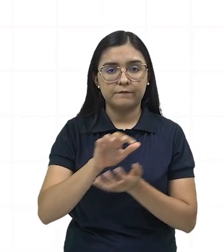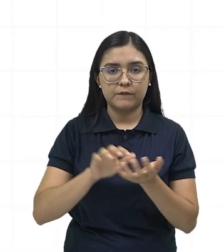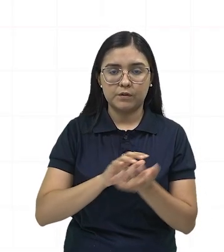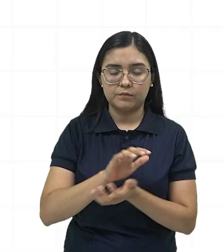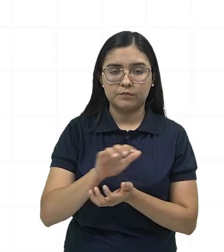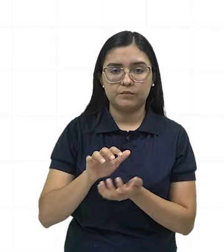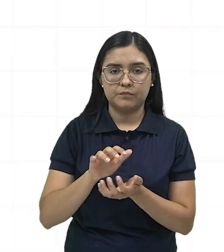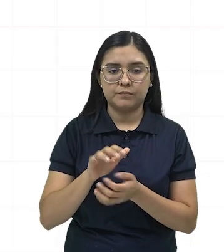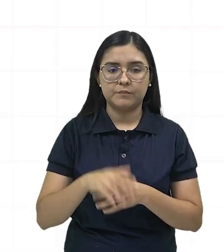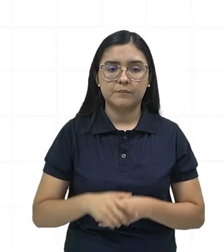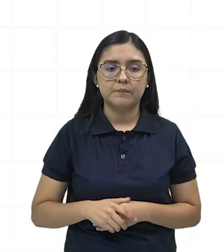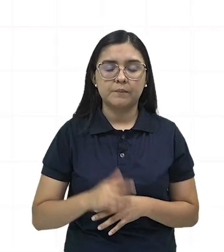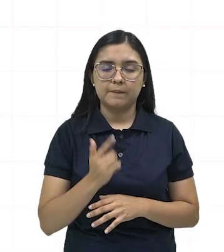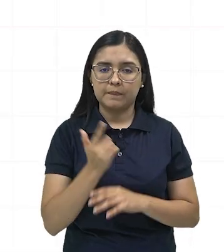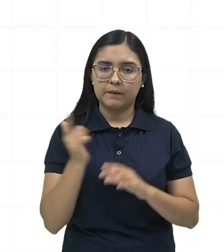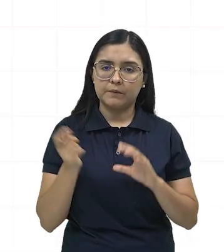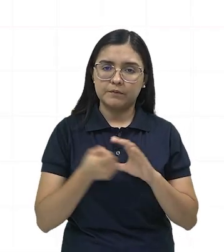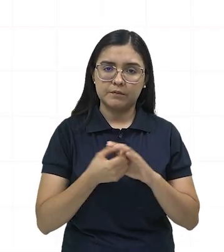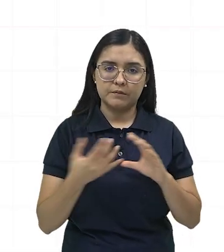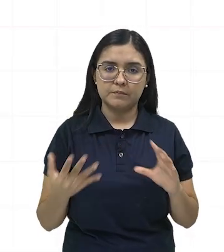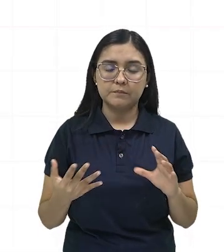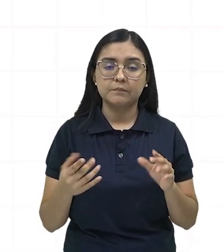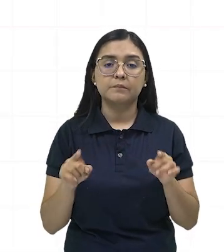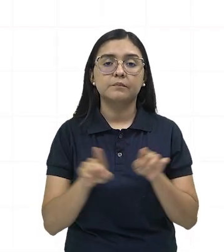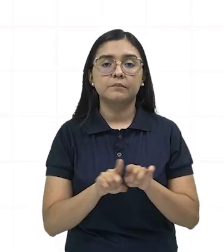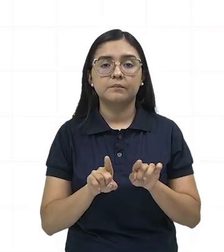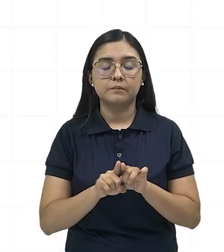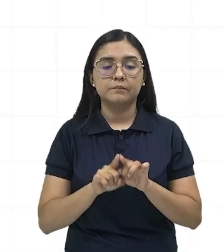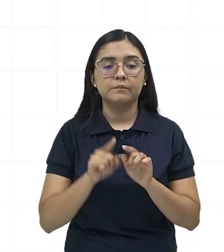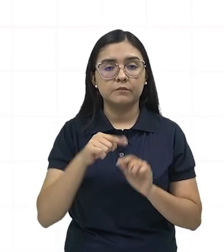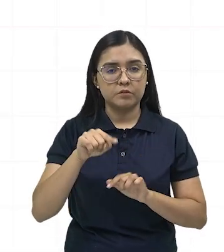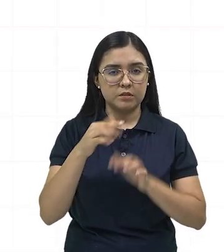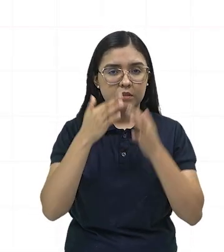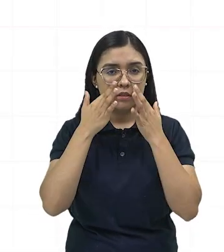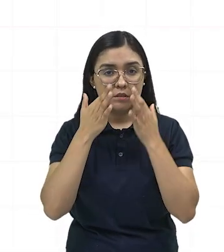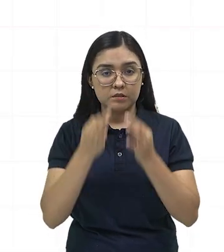né? Outro aspecto que eu queria chamar para você, atenção para